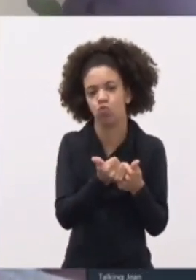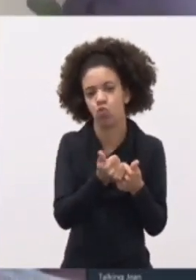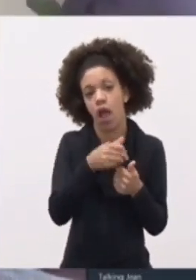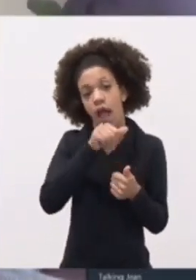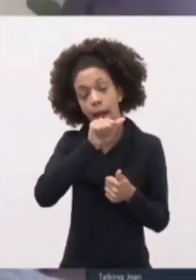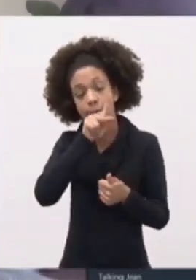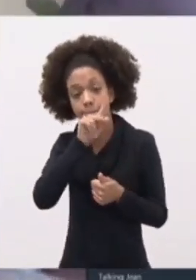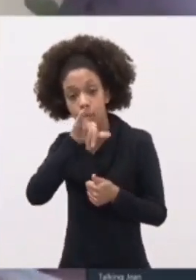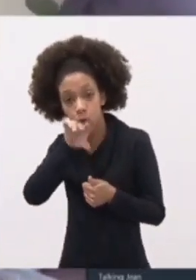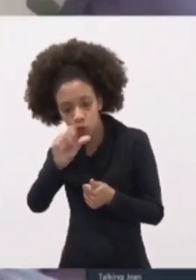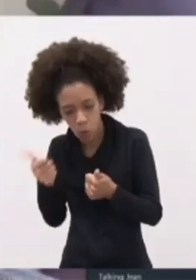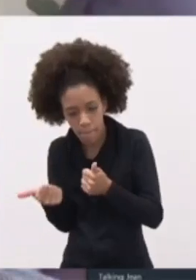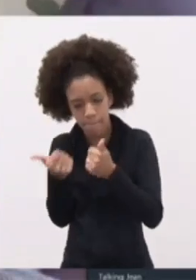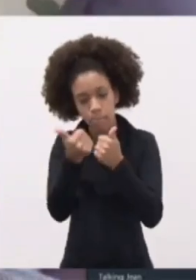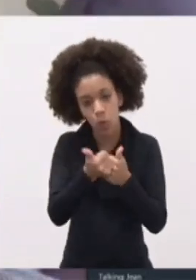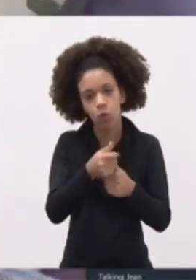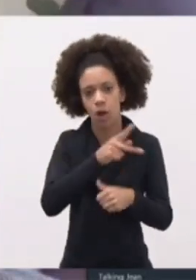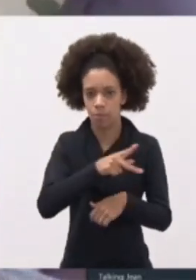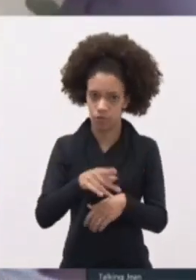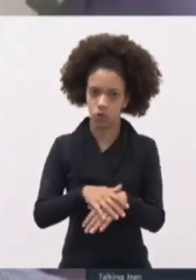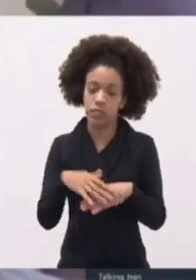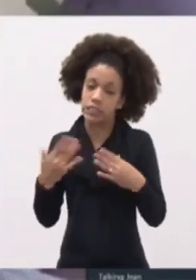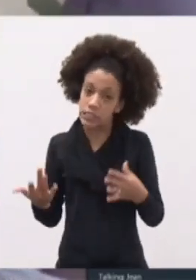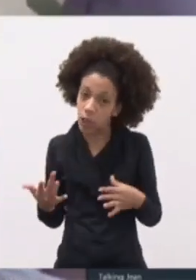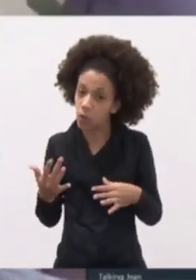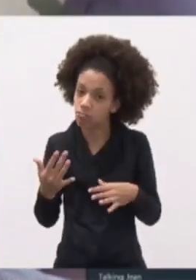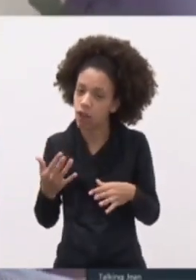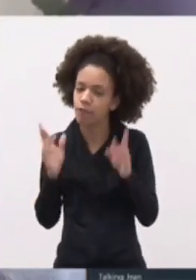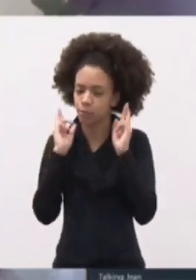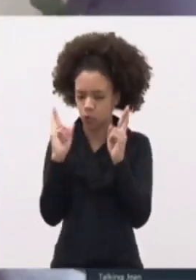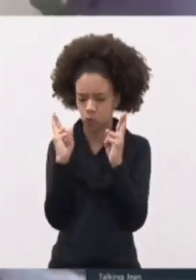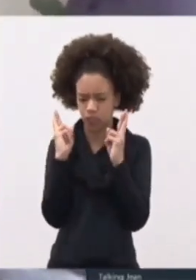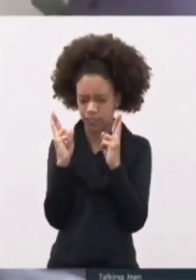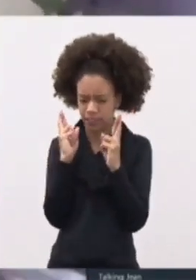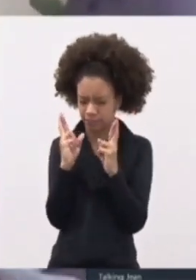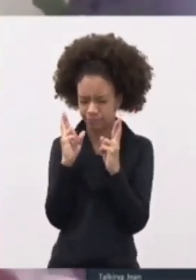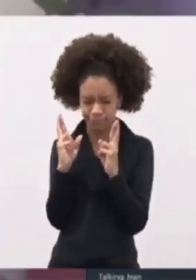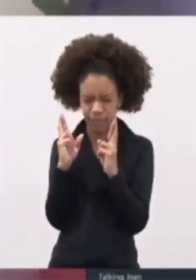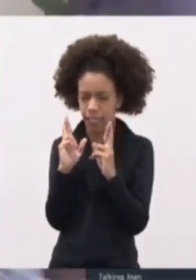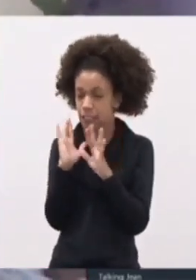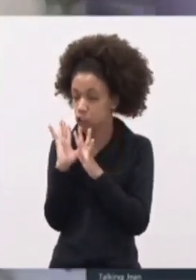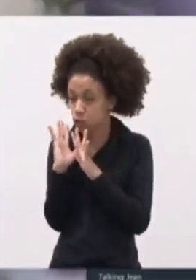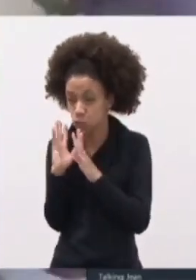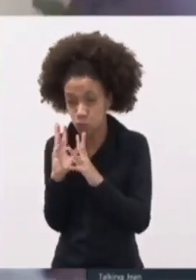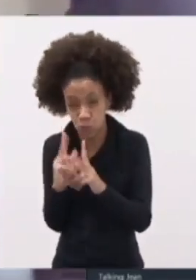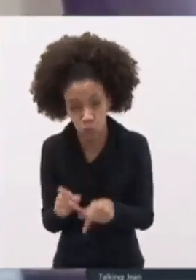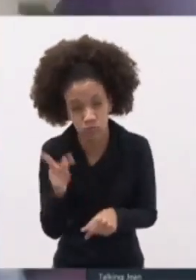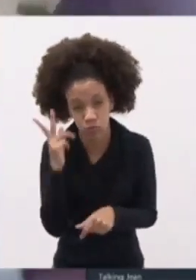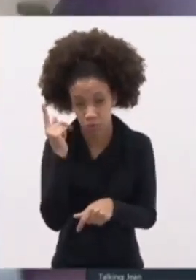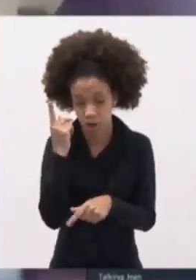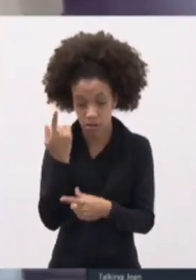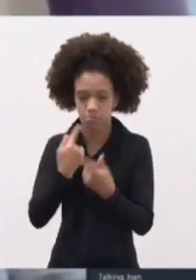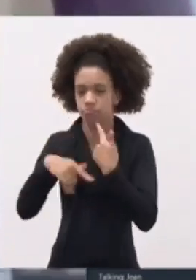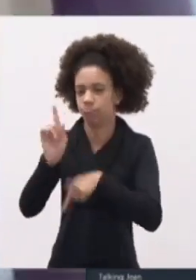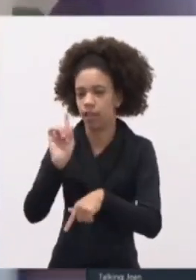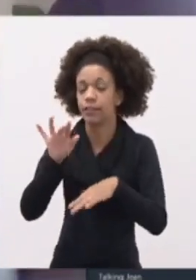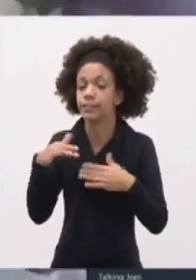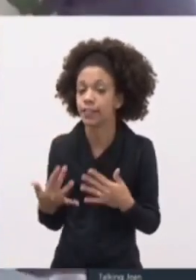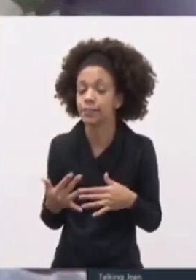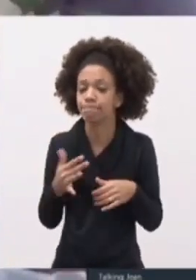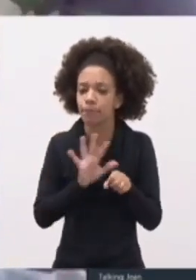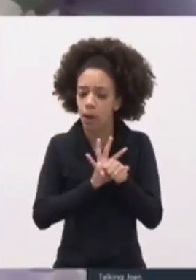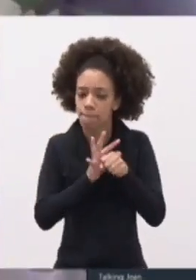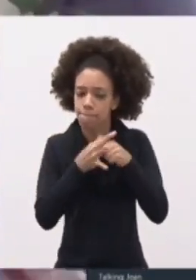no contexto aí do volta às aulas, né, vamos torcer para que tudo volte ao normal e essa situação triste